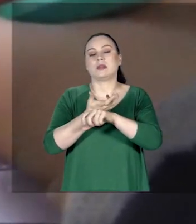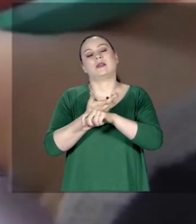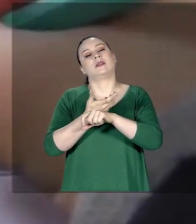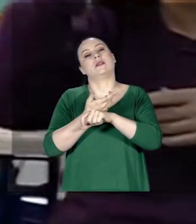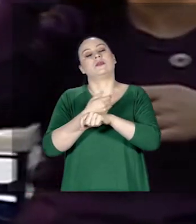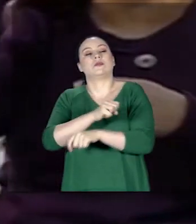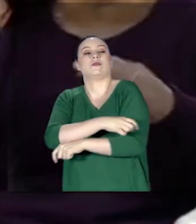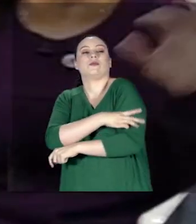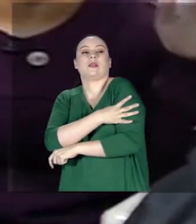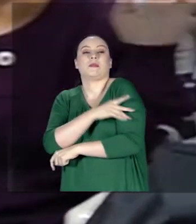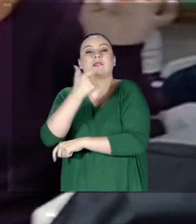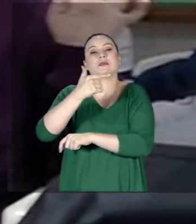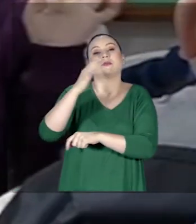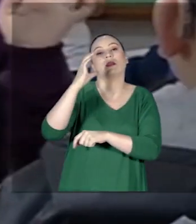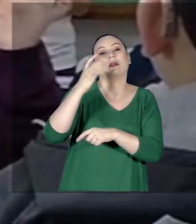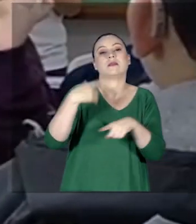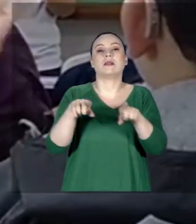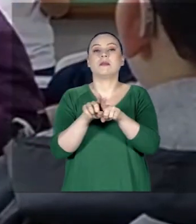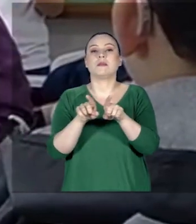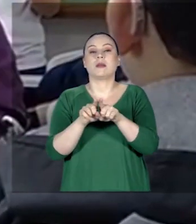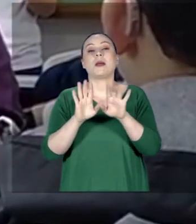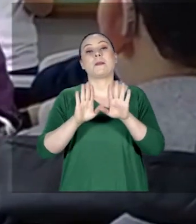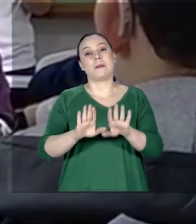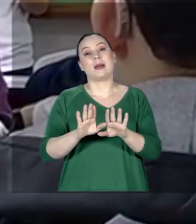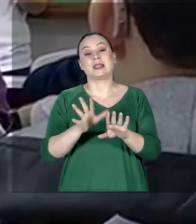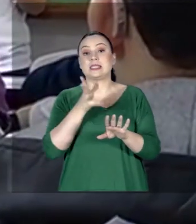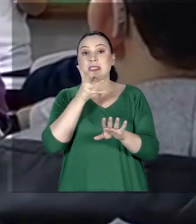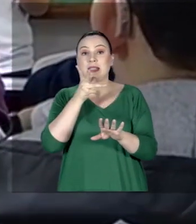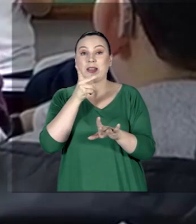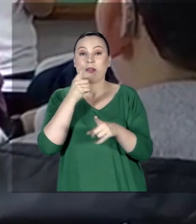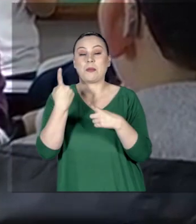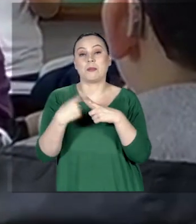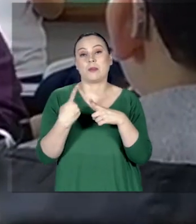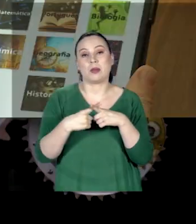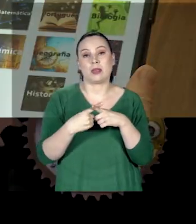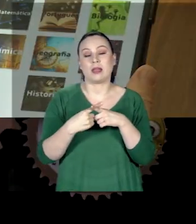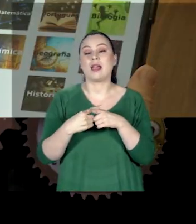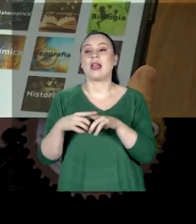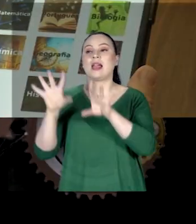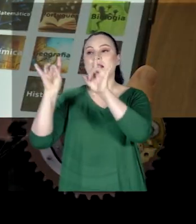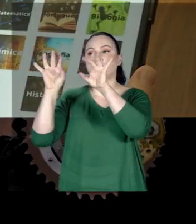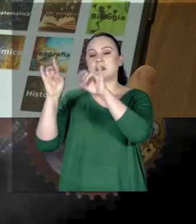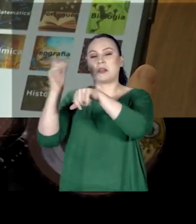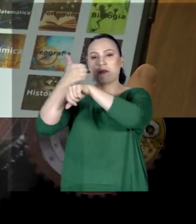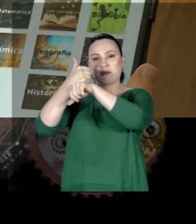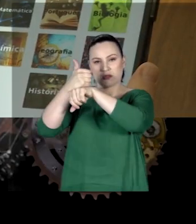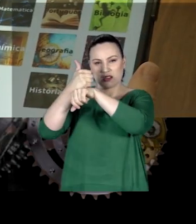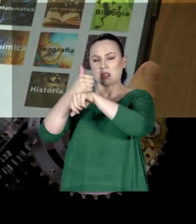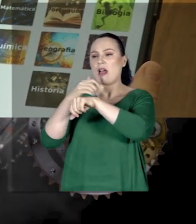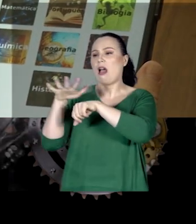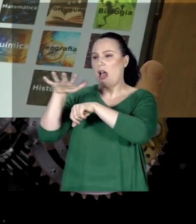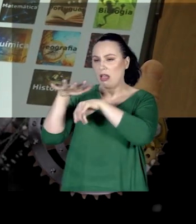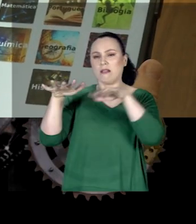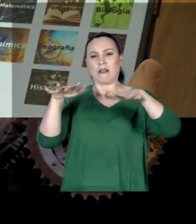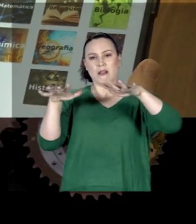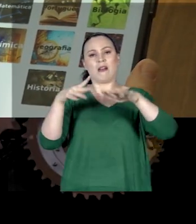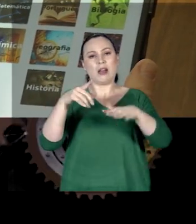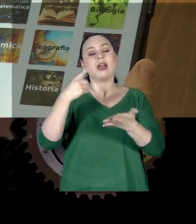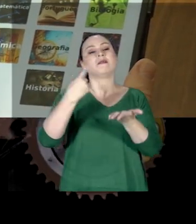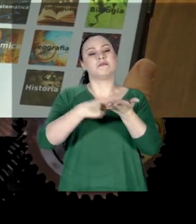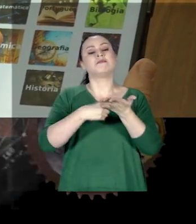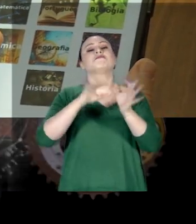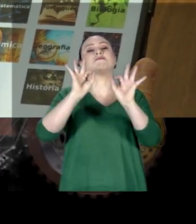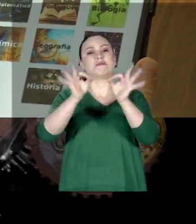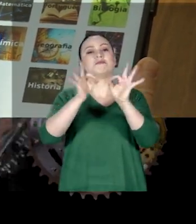disciplinas do ensino fundamental e médio. Mas o processo é lento, porque é preciso a validação destes sinais por especialistas